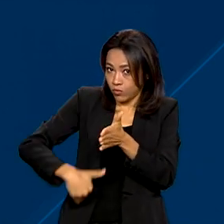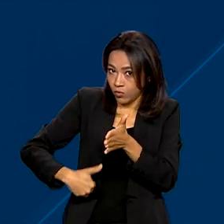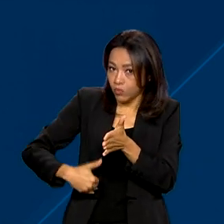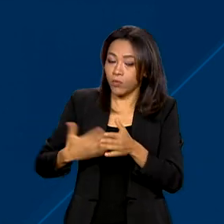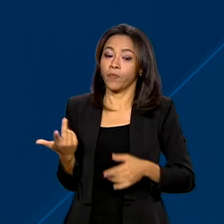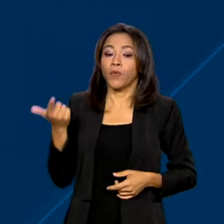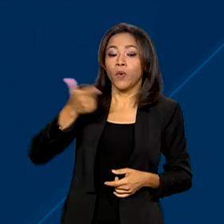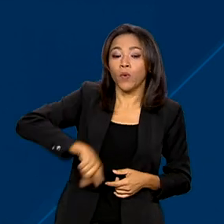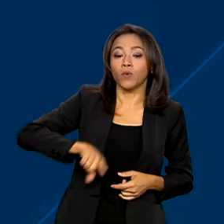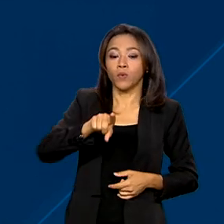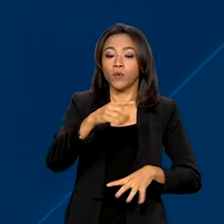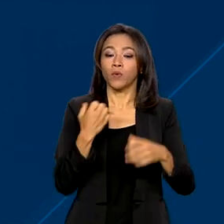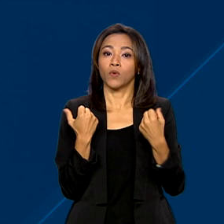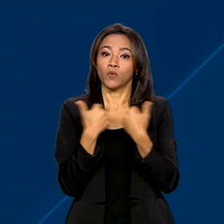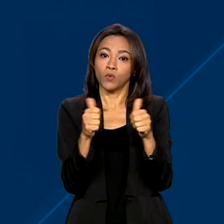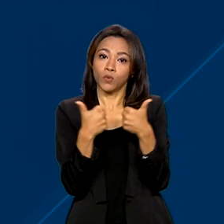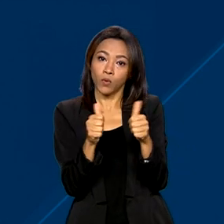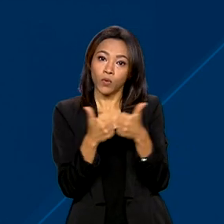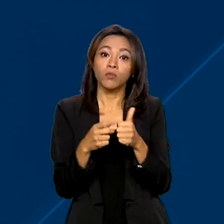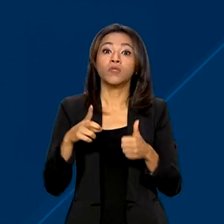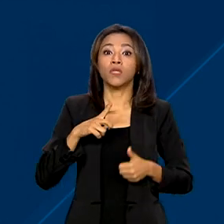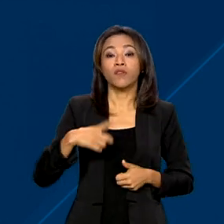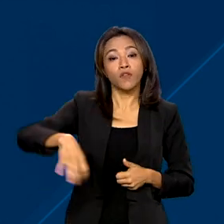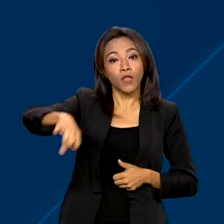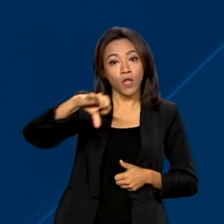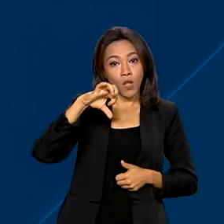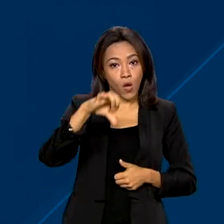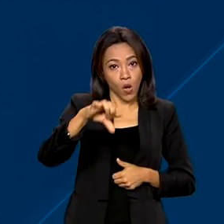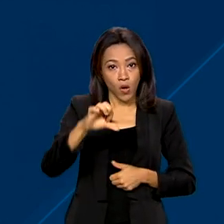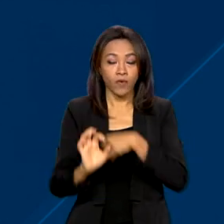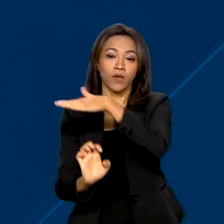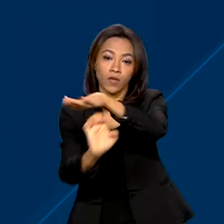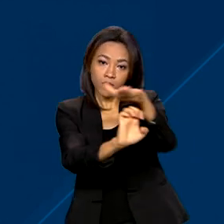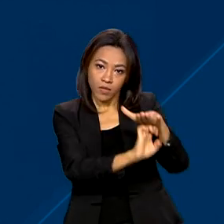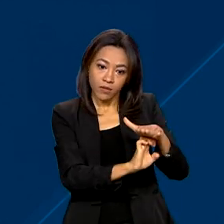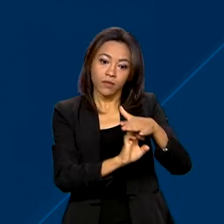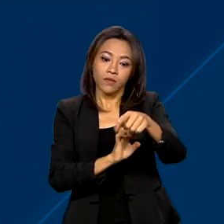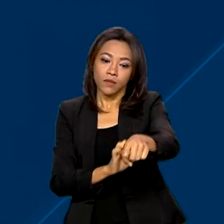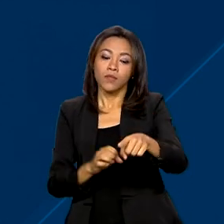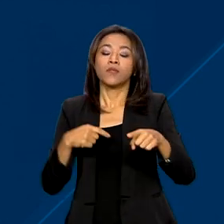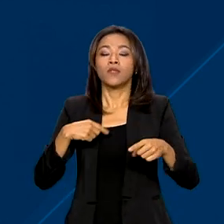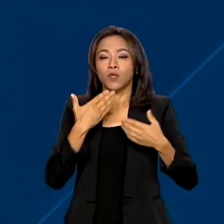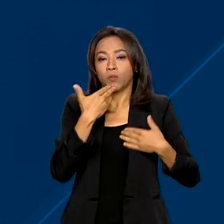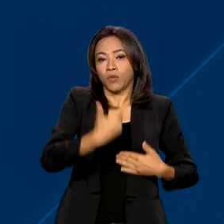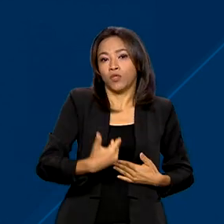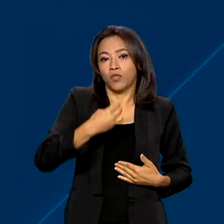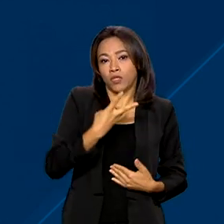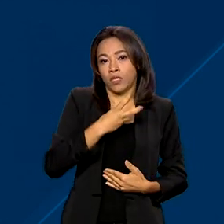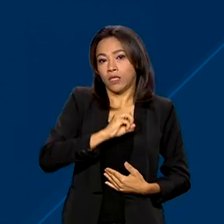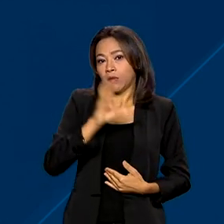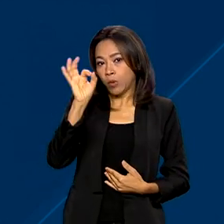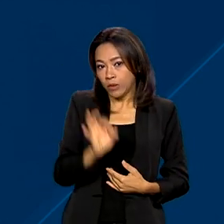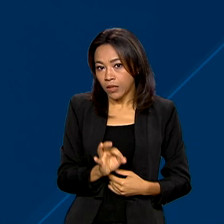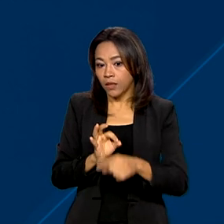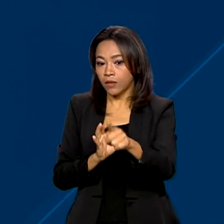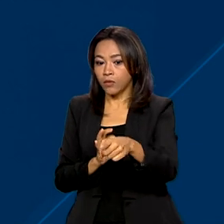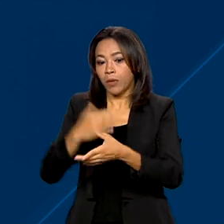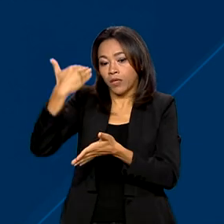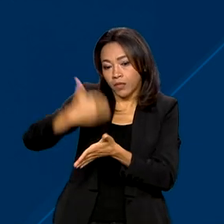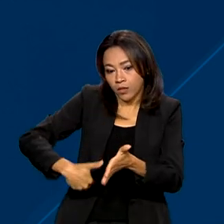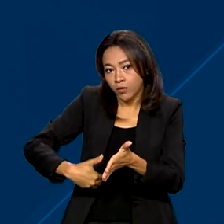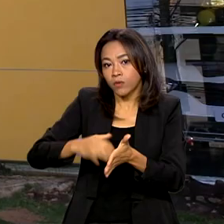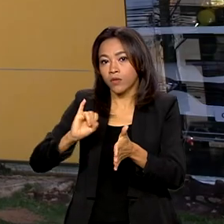aos ônibus, houve adesão de 9 montadoras e a solicitação de 30% do valor disponível em